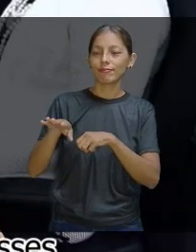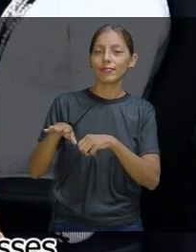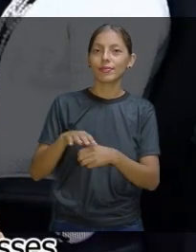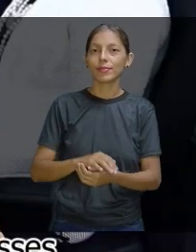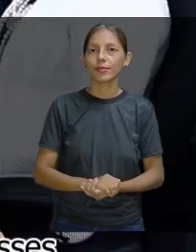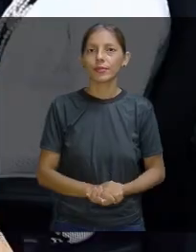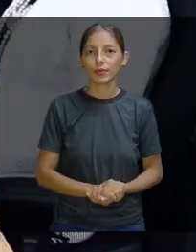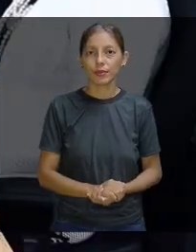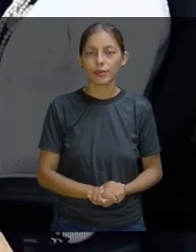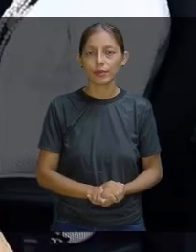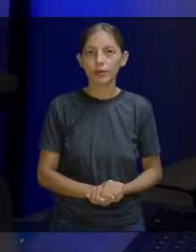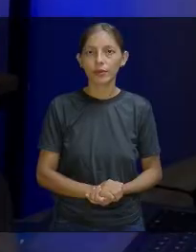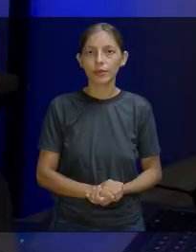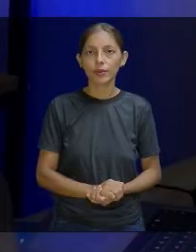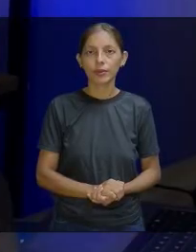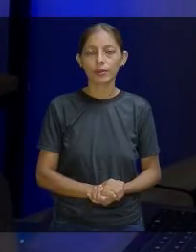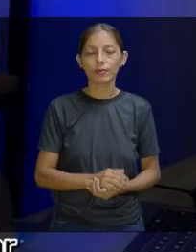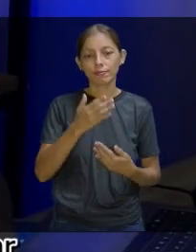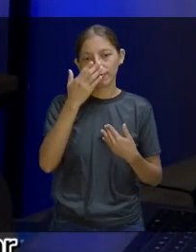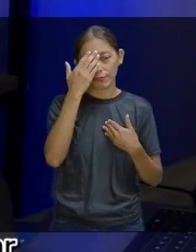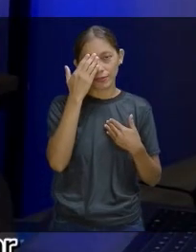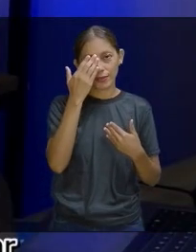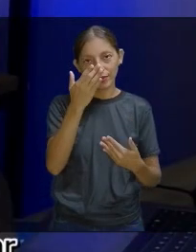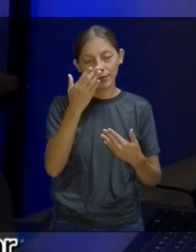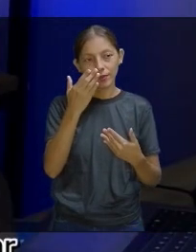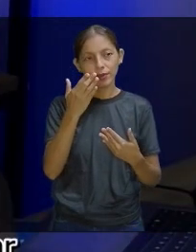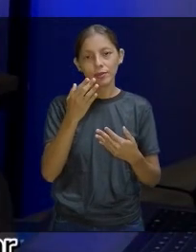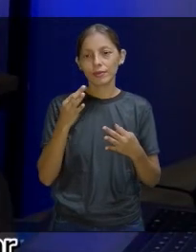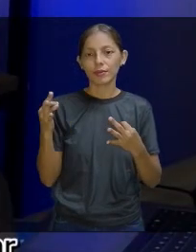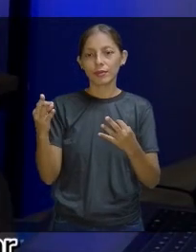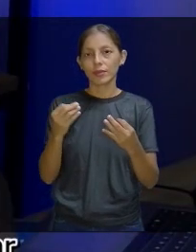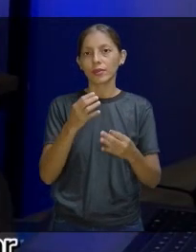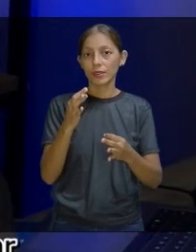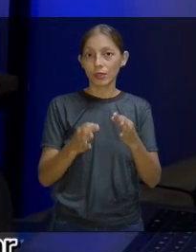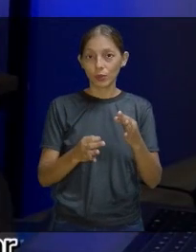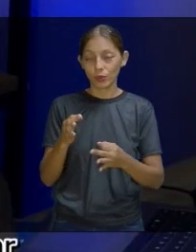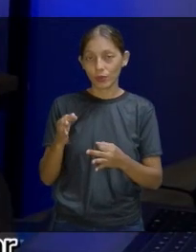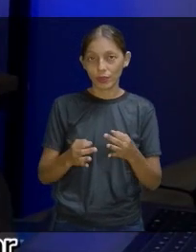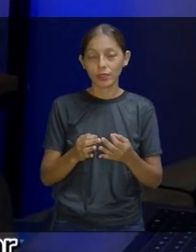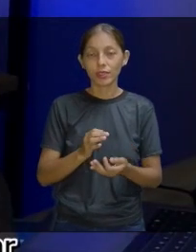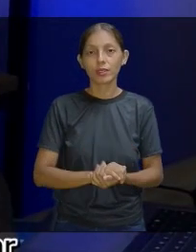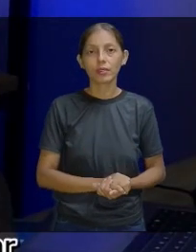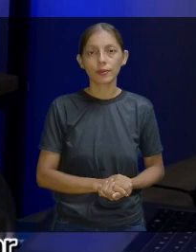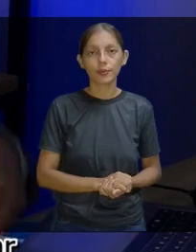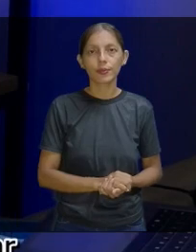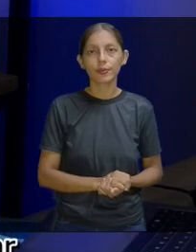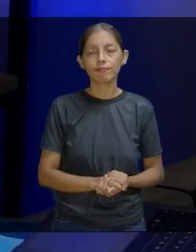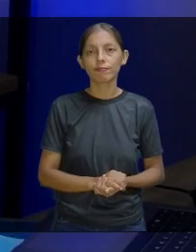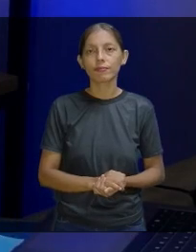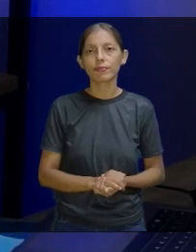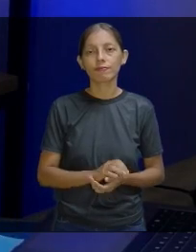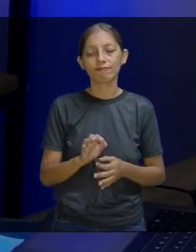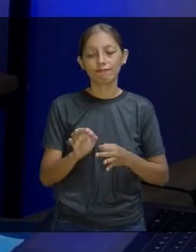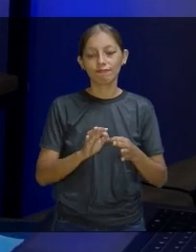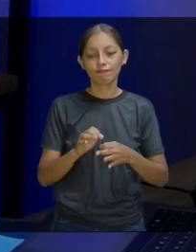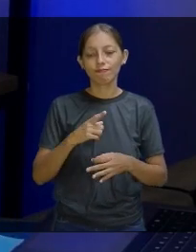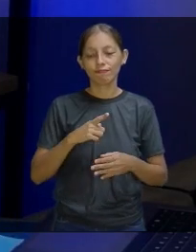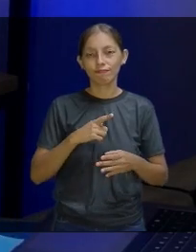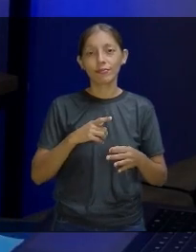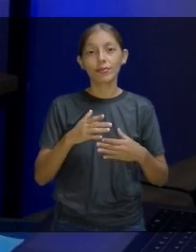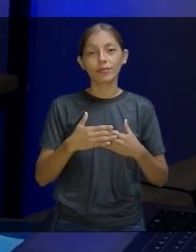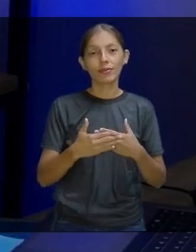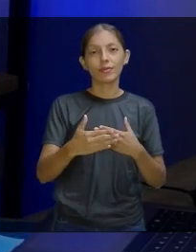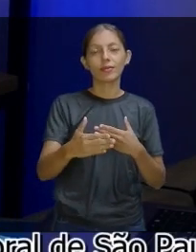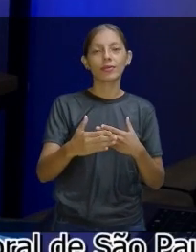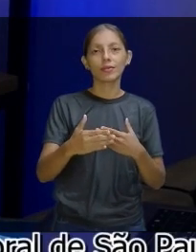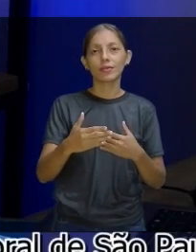a magistrada, esses magistrados vocacionados aqui, se dedicando... Foco no apresentador Orion Teixeira. ...o processo eleitoral municipal deste